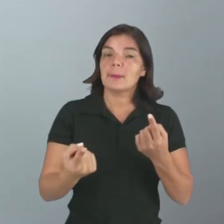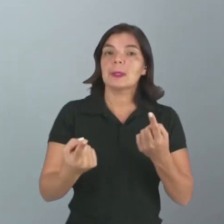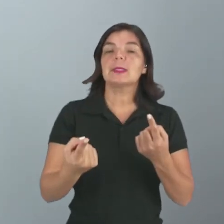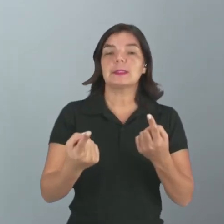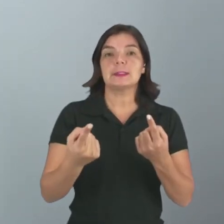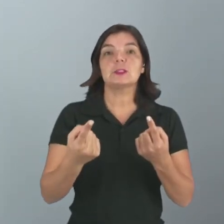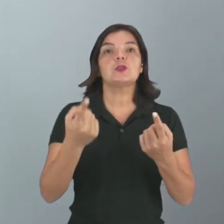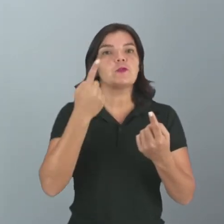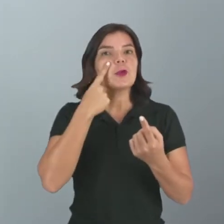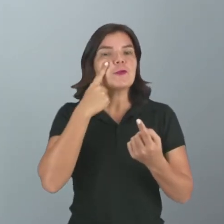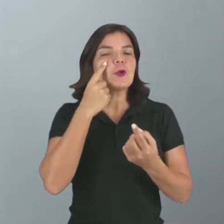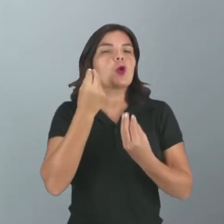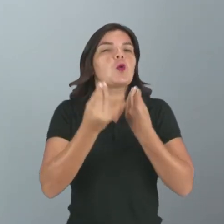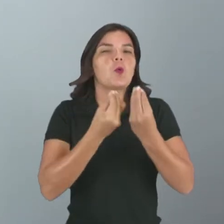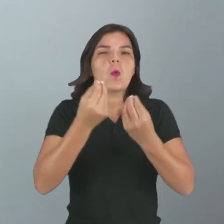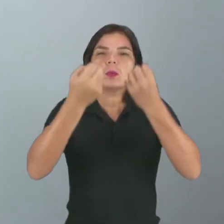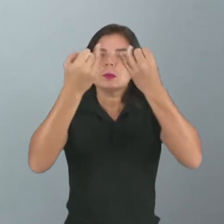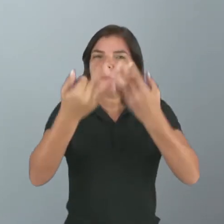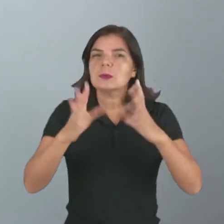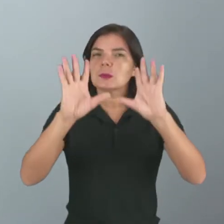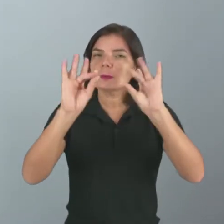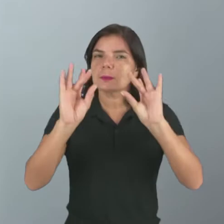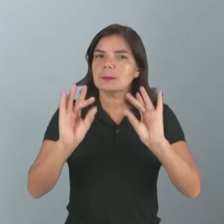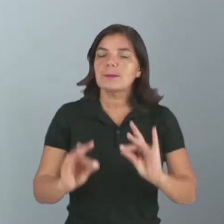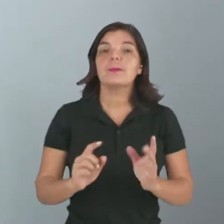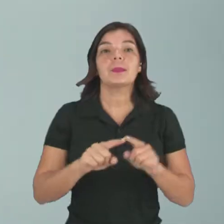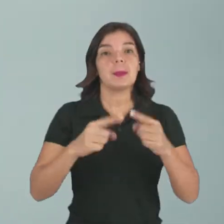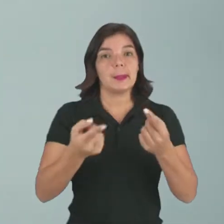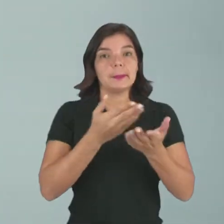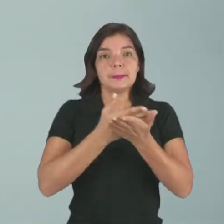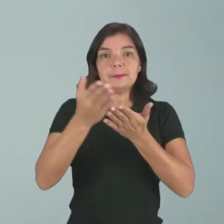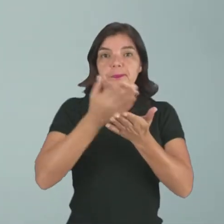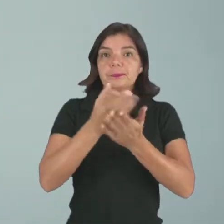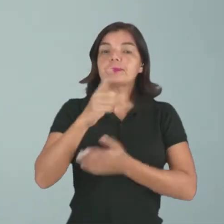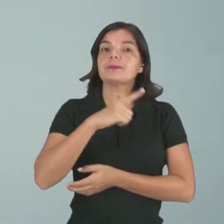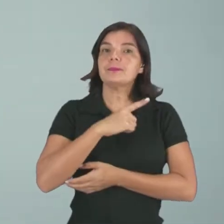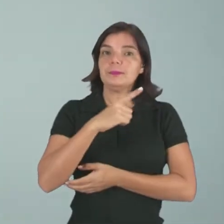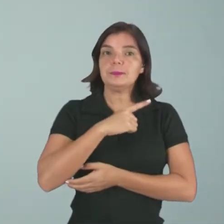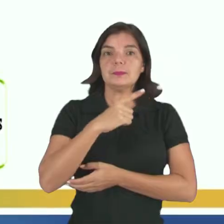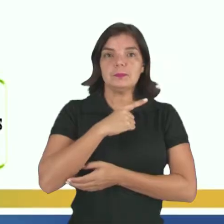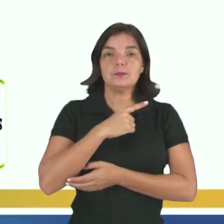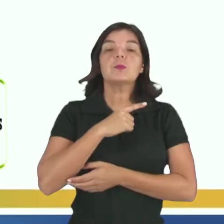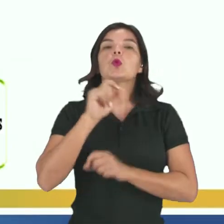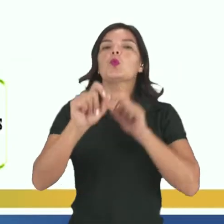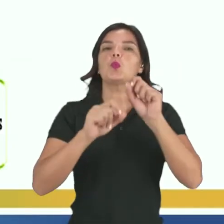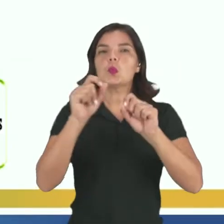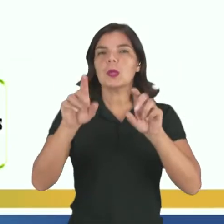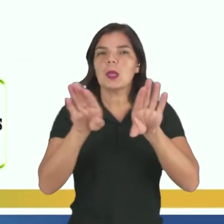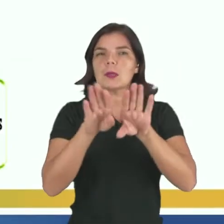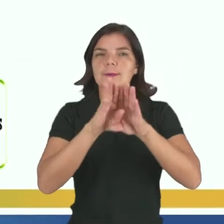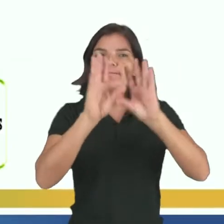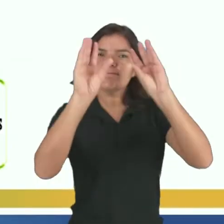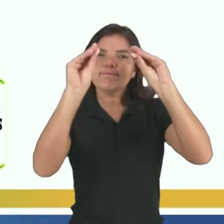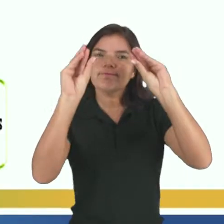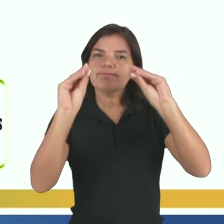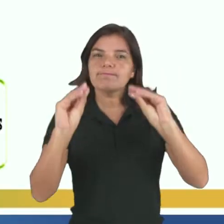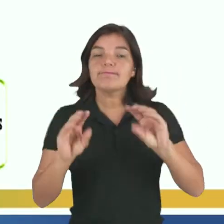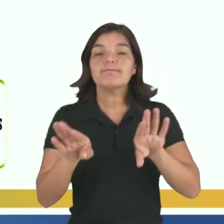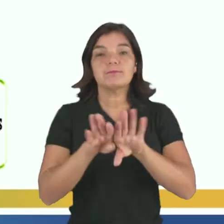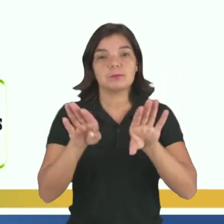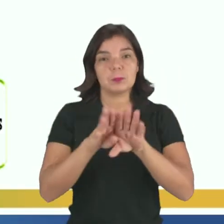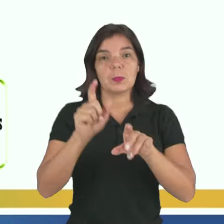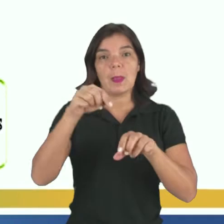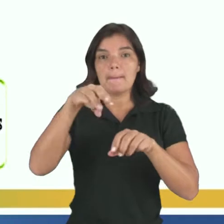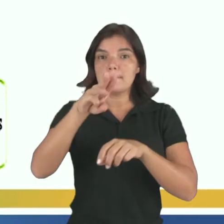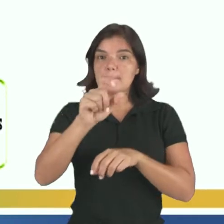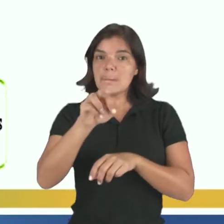isso. Já já a gente vai ver um conceito mais definido. Mas aqui para começar, nós temos aí um esquema que mostra o seguinte, que a matéria pode